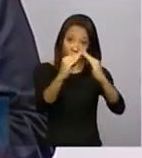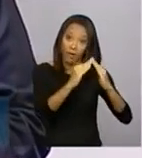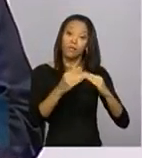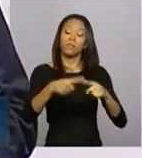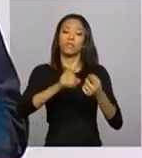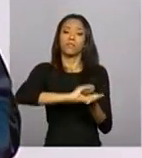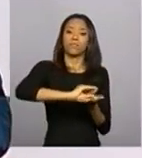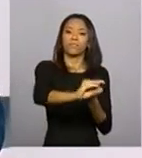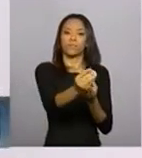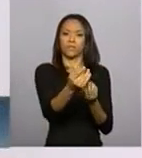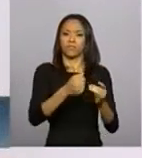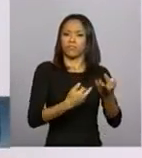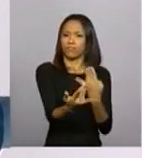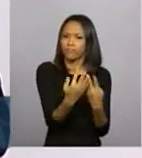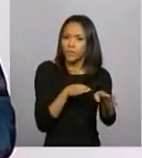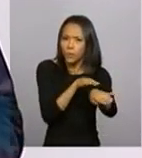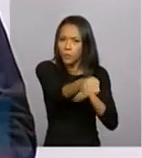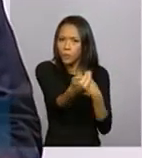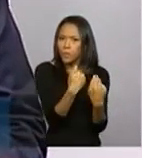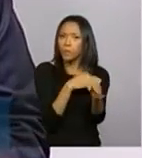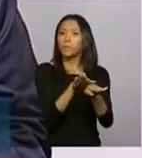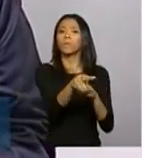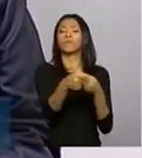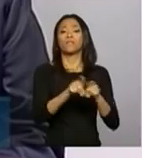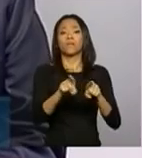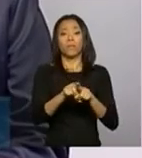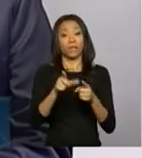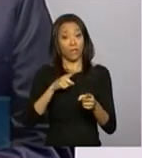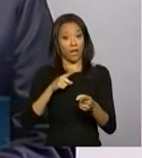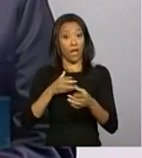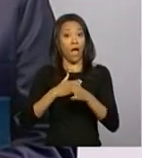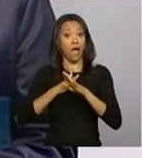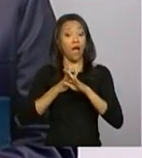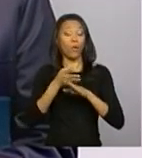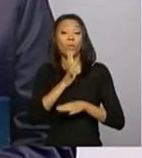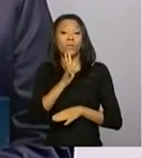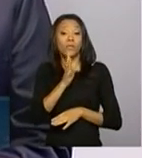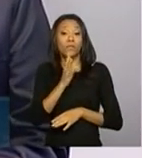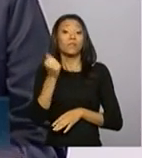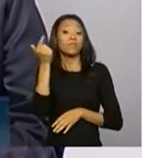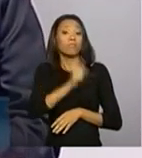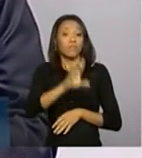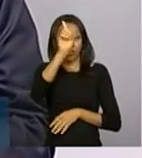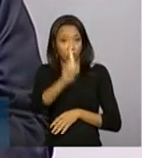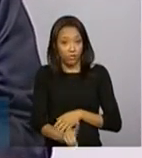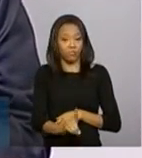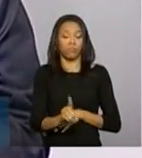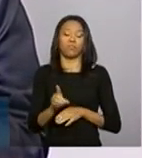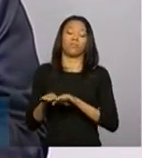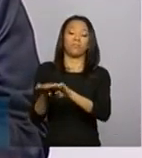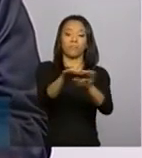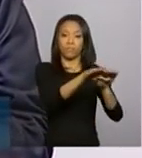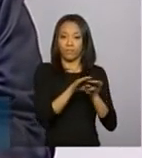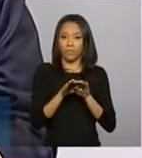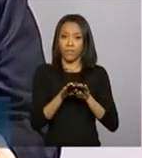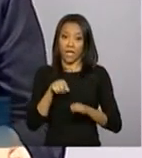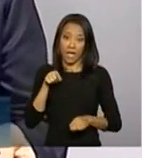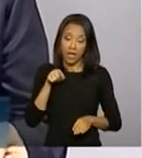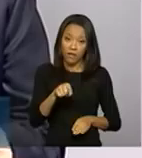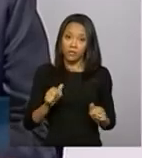mobilidade, segurança no trânsito e acesso a direitos e à cidadania. Essa